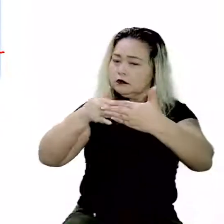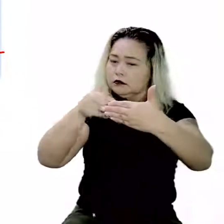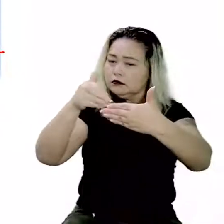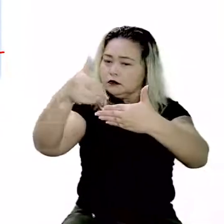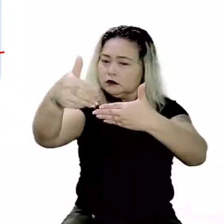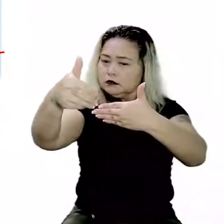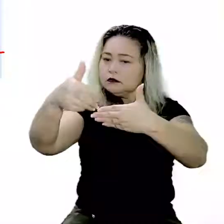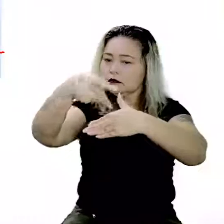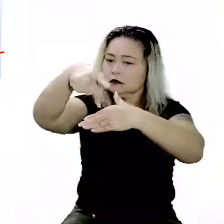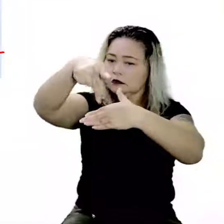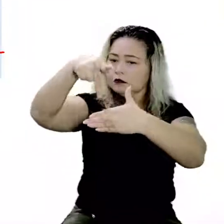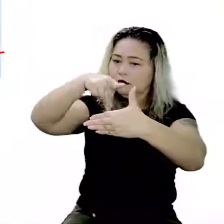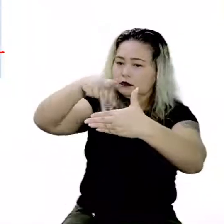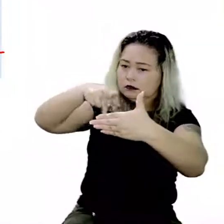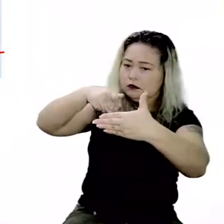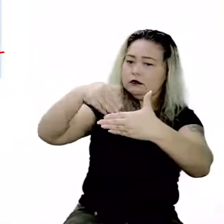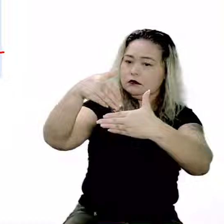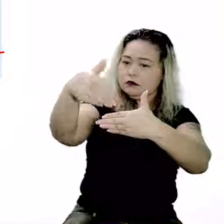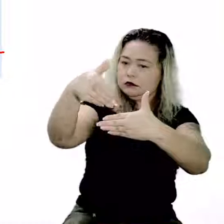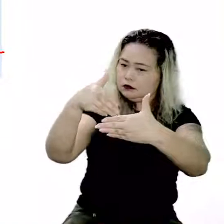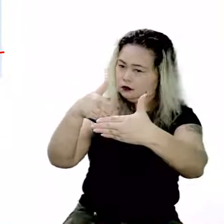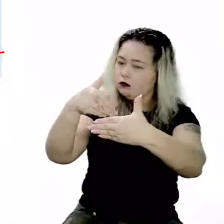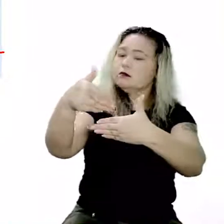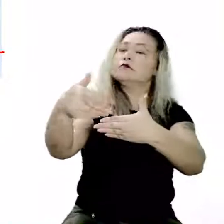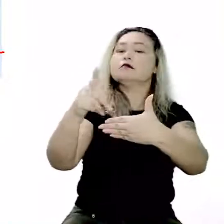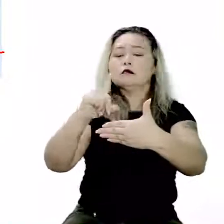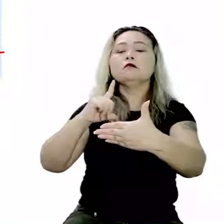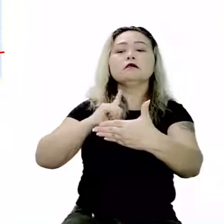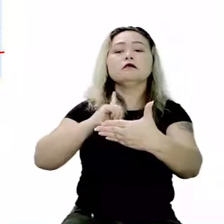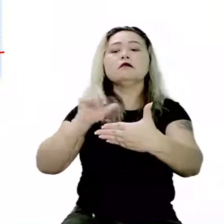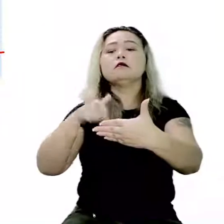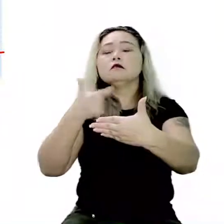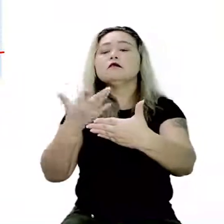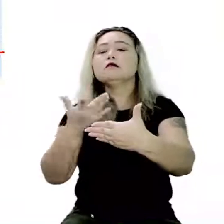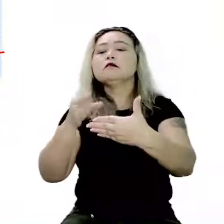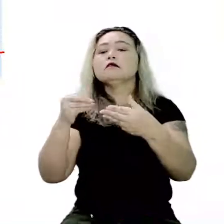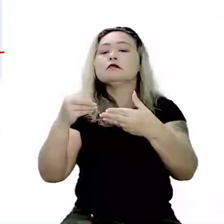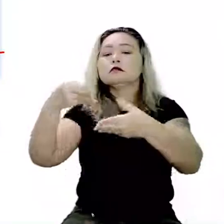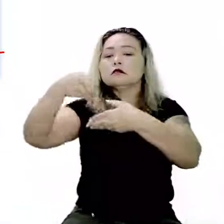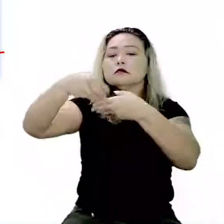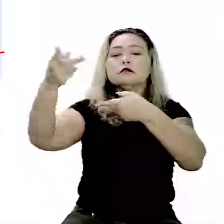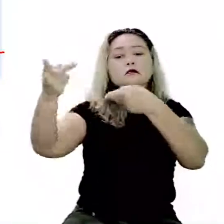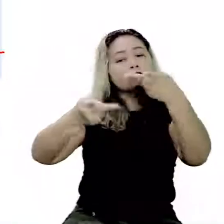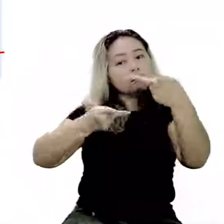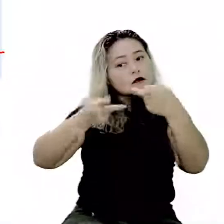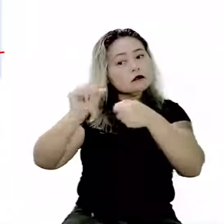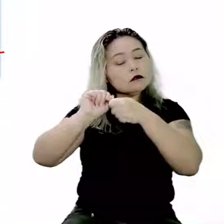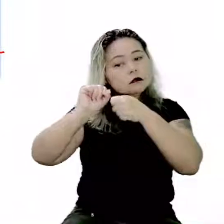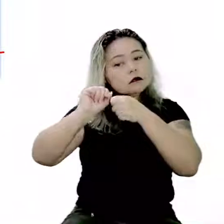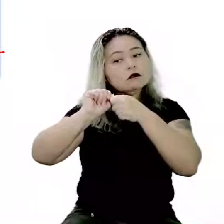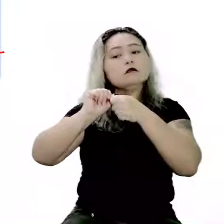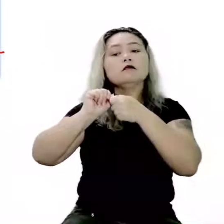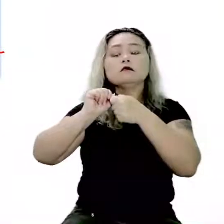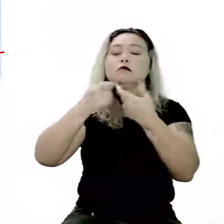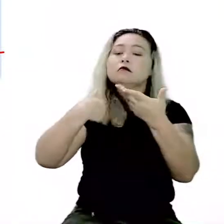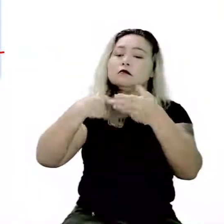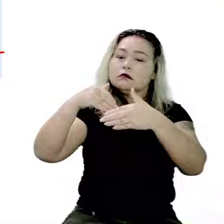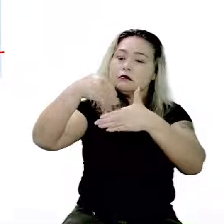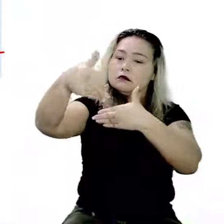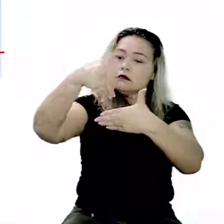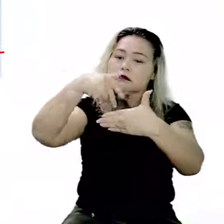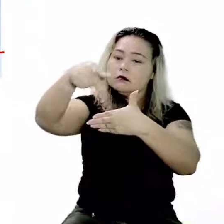fronteira, ok? Então, nós ficamos também nesse plano do governo federal, porque nós estamos numa região de